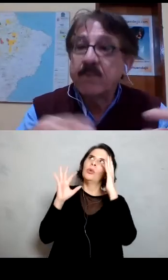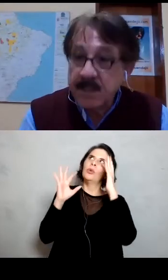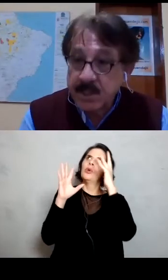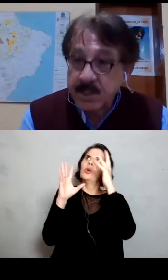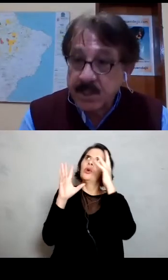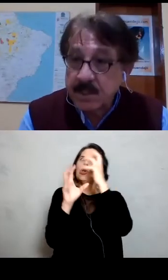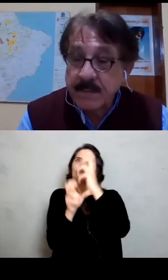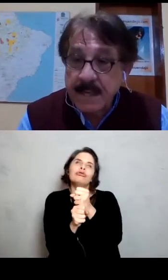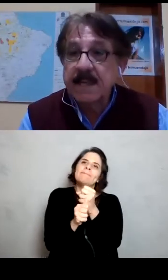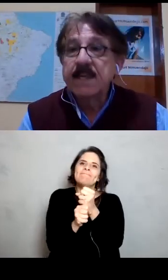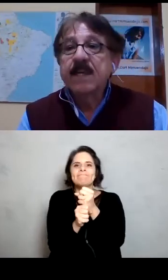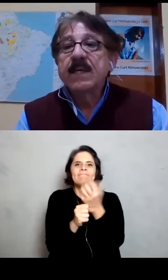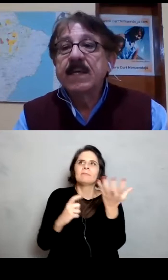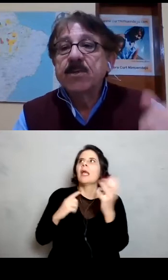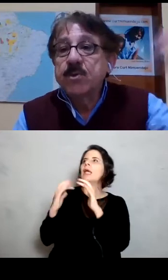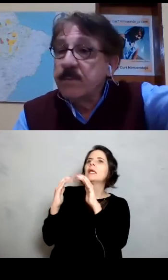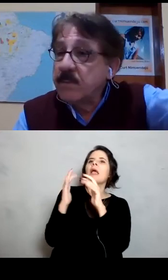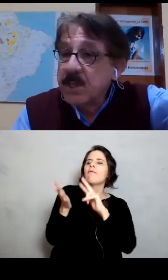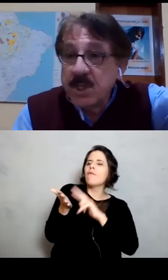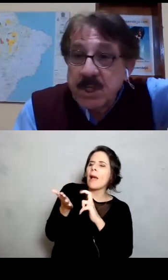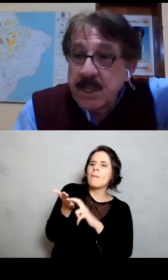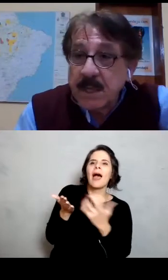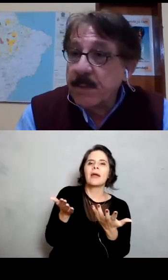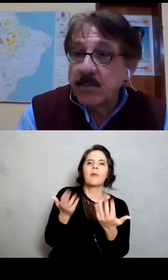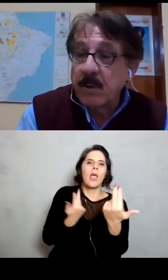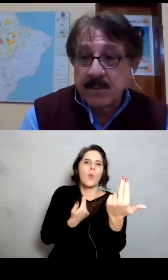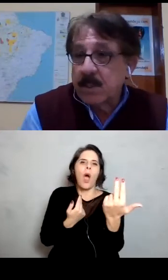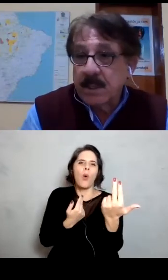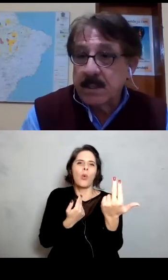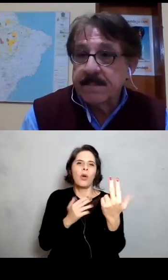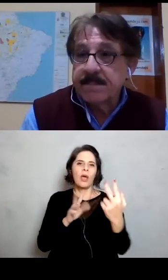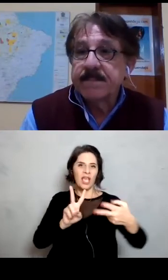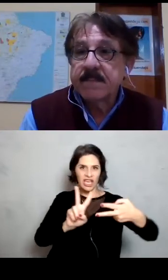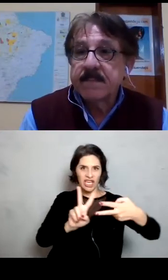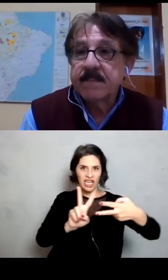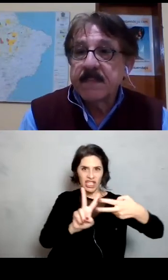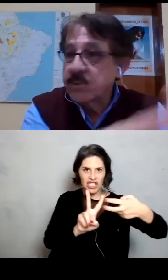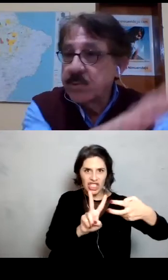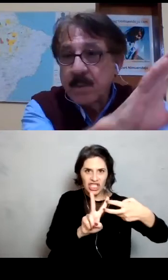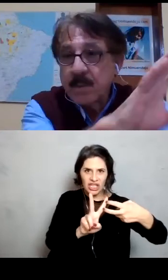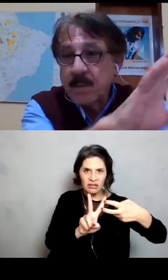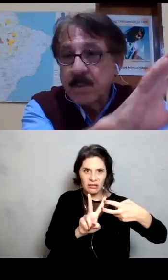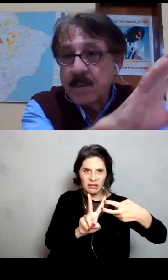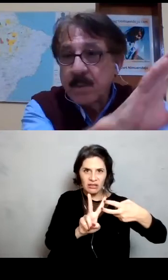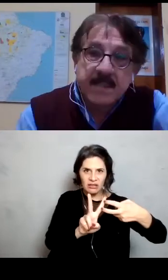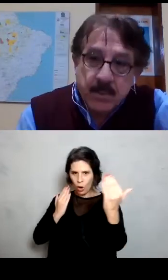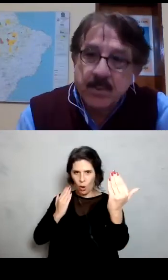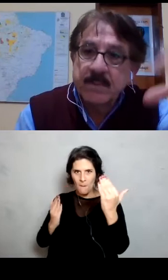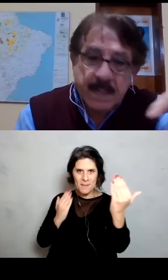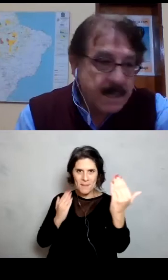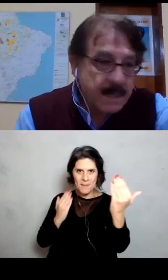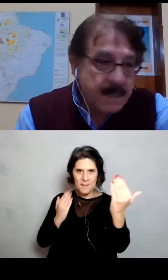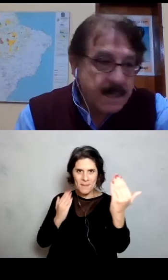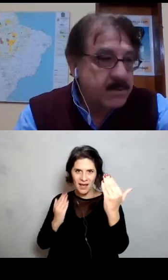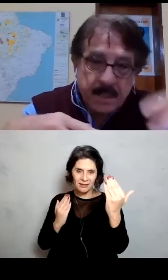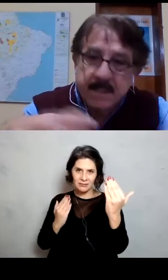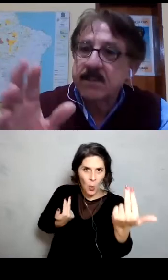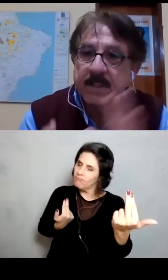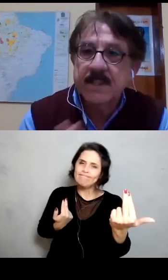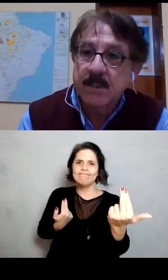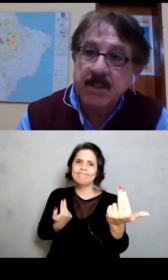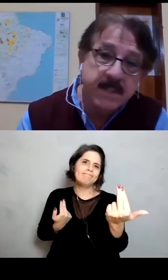um brasileiro comum, vamos dizer, pode dar um toque, Marina. O brasileiro comum, ele tem um vocabulário médio que, na verdade, não é muito